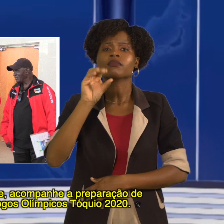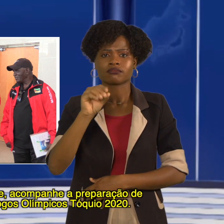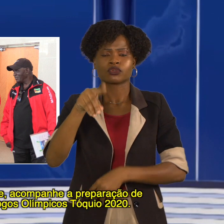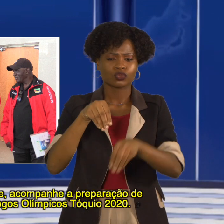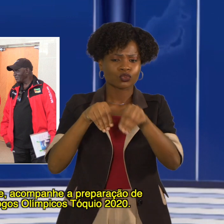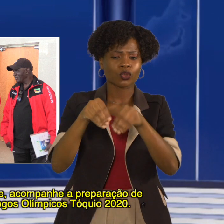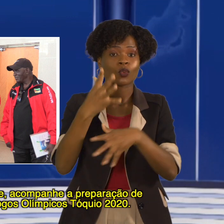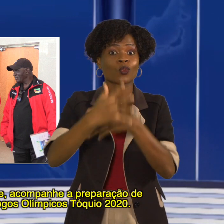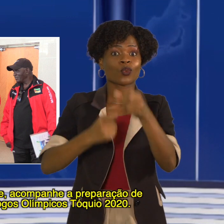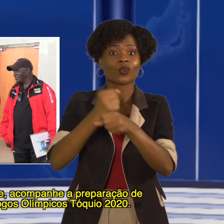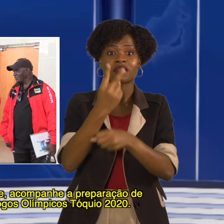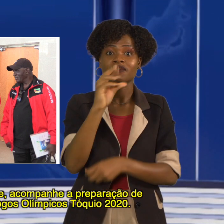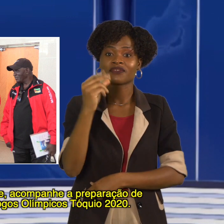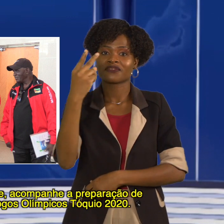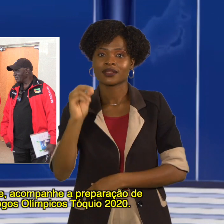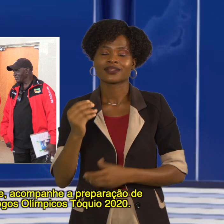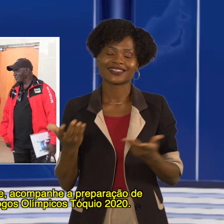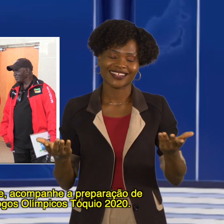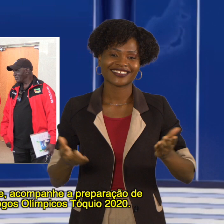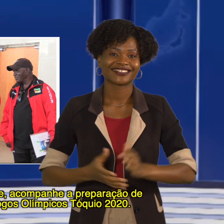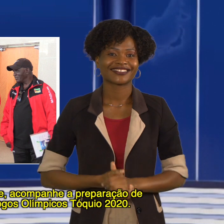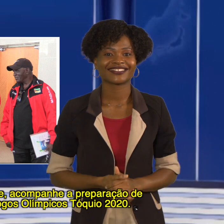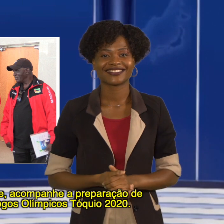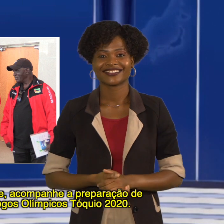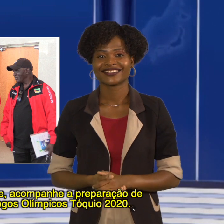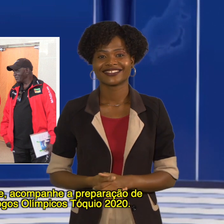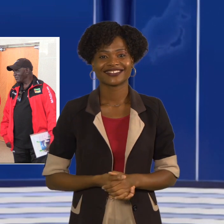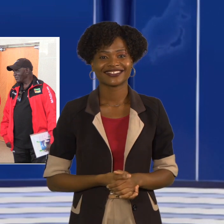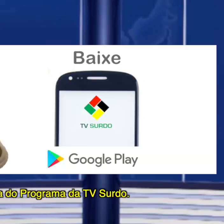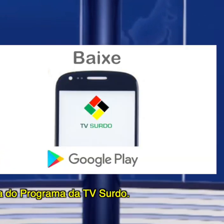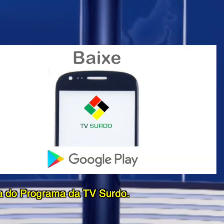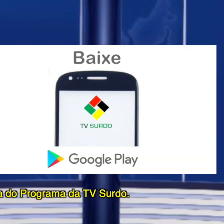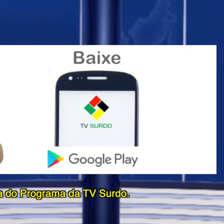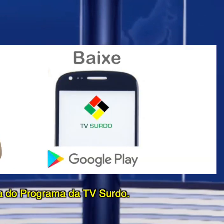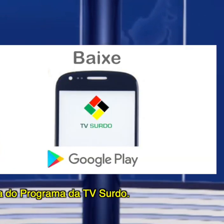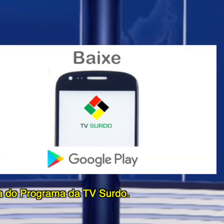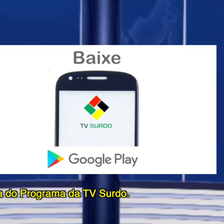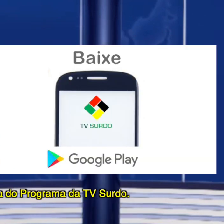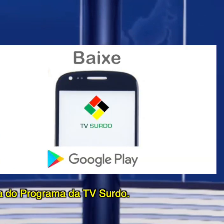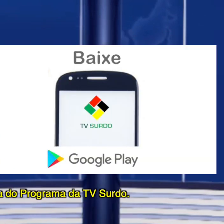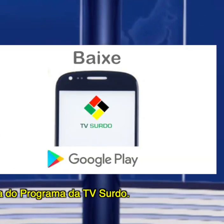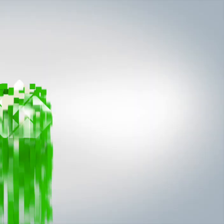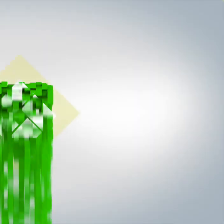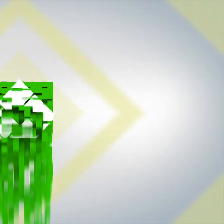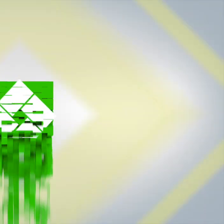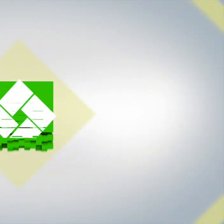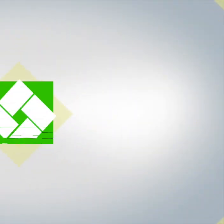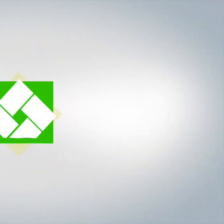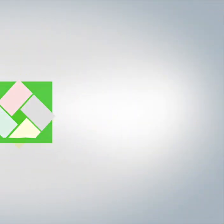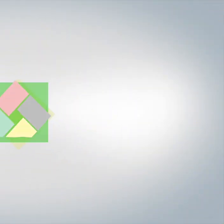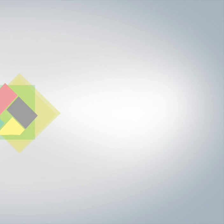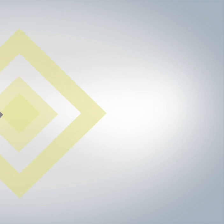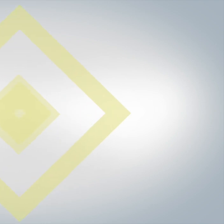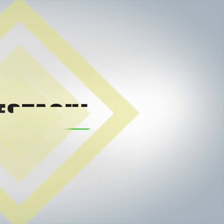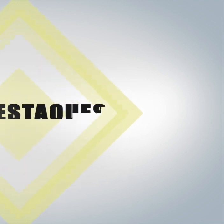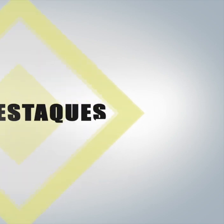preparação do Moçambique para os Jogos Olímpicos de Tóquio 2020. Olá, estou na companhia do programa da TV Surdo.